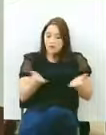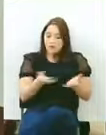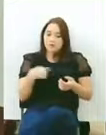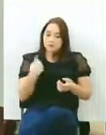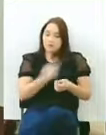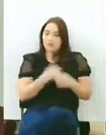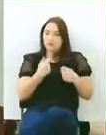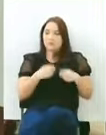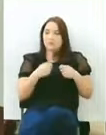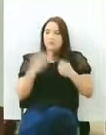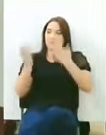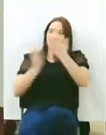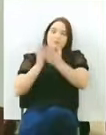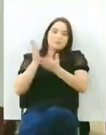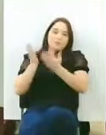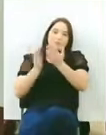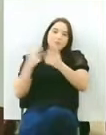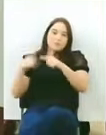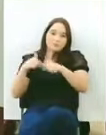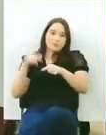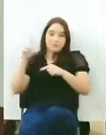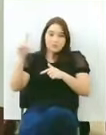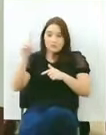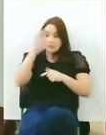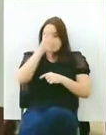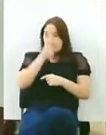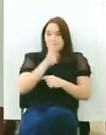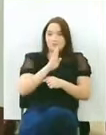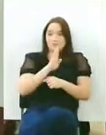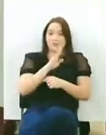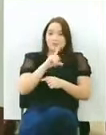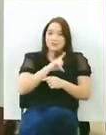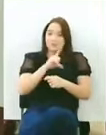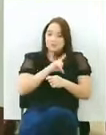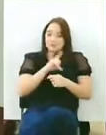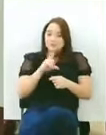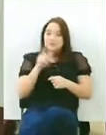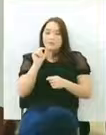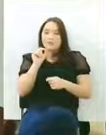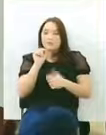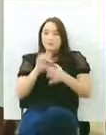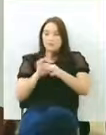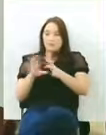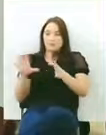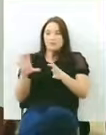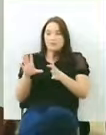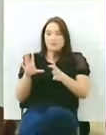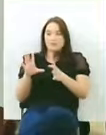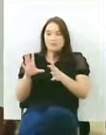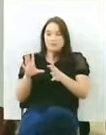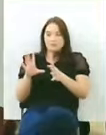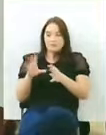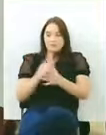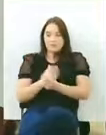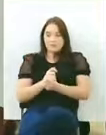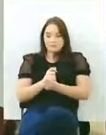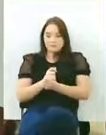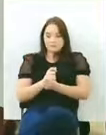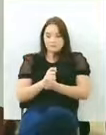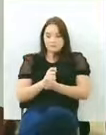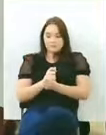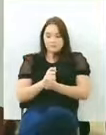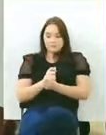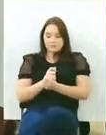nós ofereçamos o nosso serviço a Ele gratuitamente, graciosamente, como Ele fez